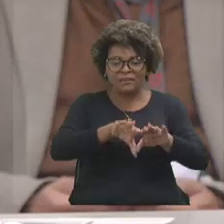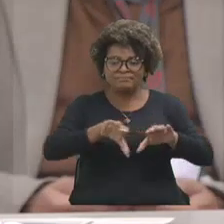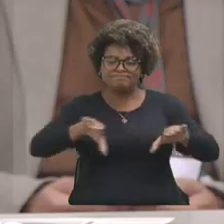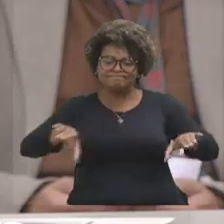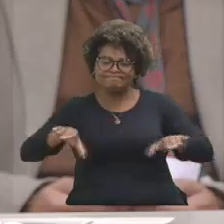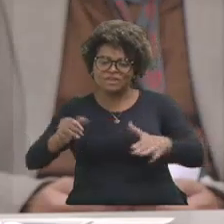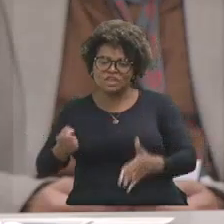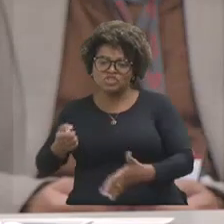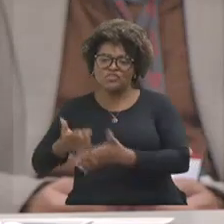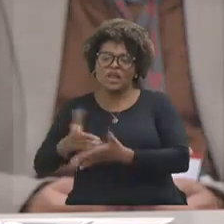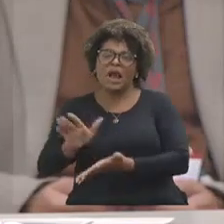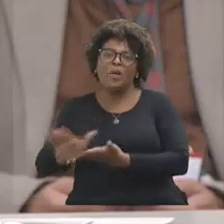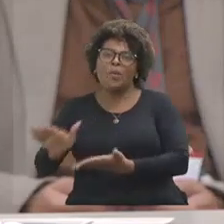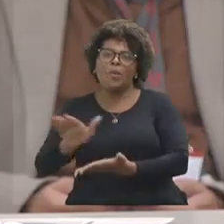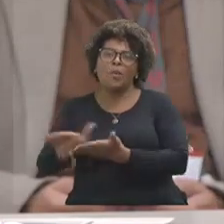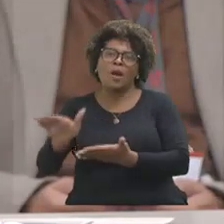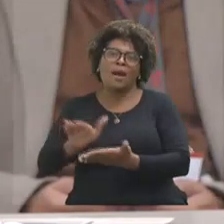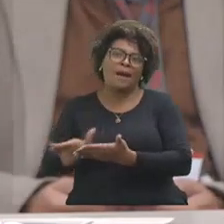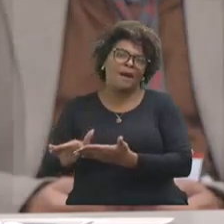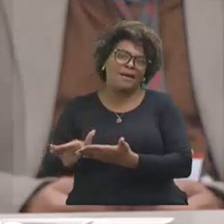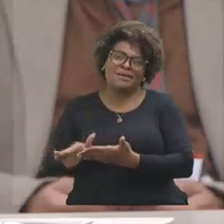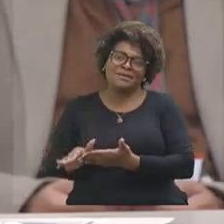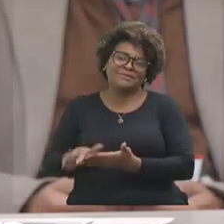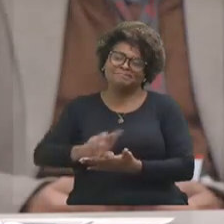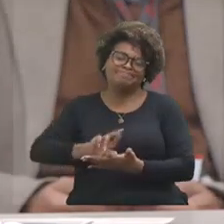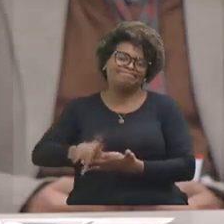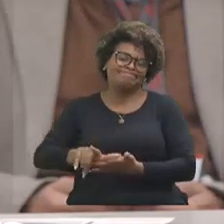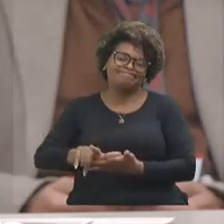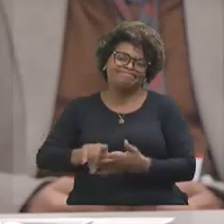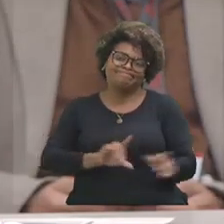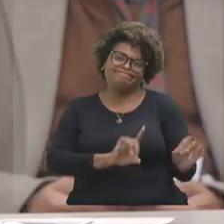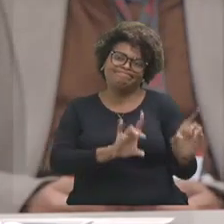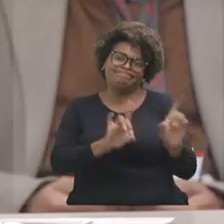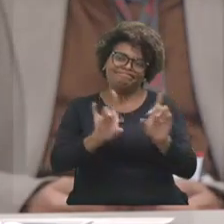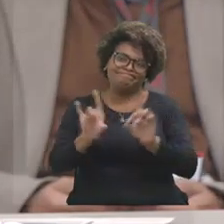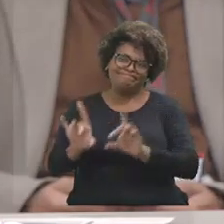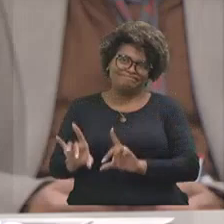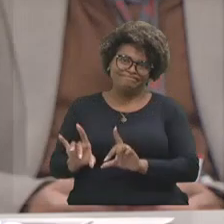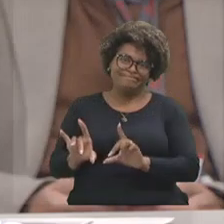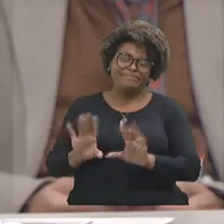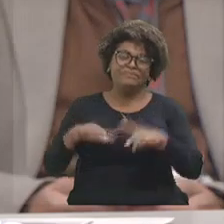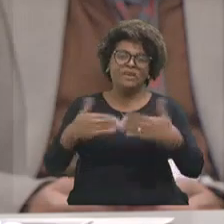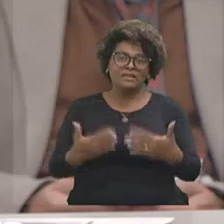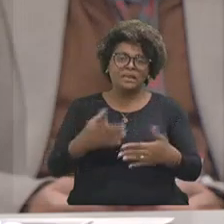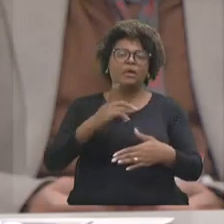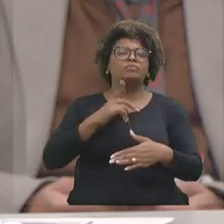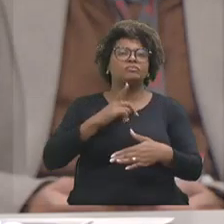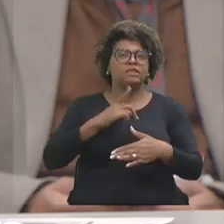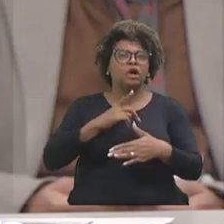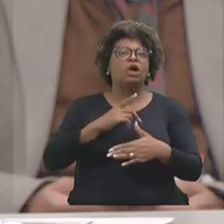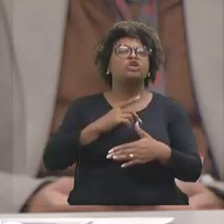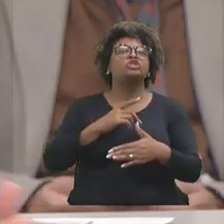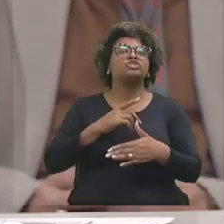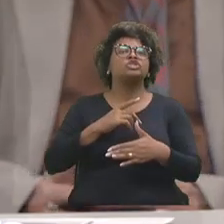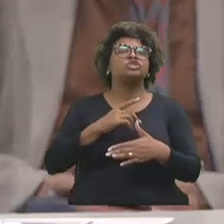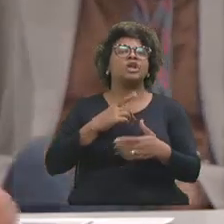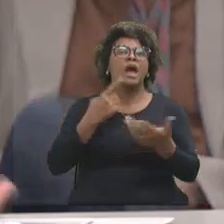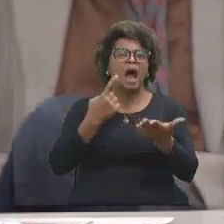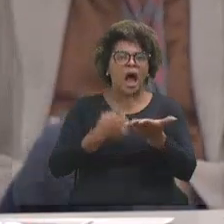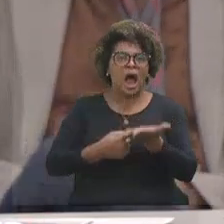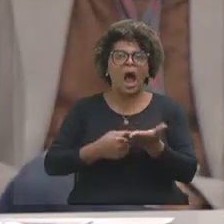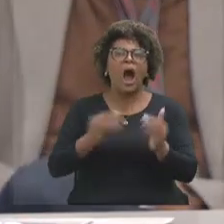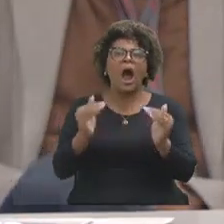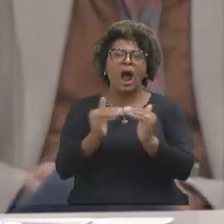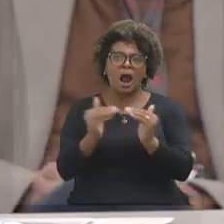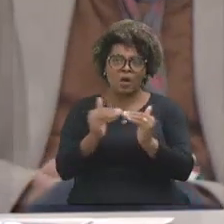a rotina Nossa então aí tem a parte da operacionalização são favoráveis ao piso ao mérito Mas temos